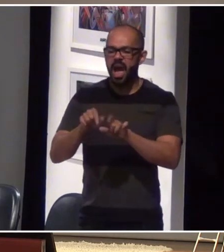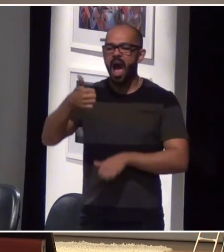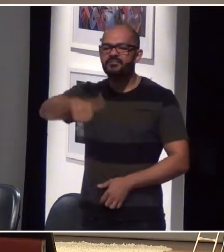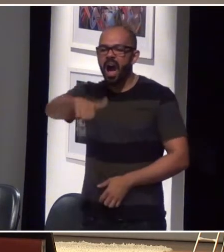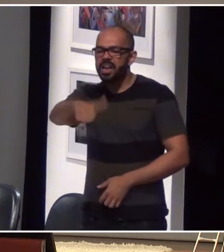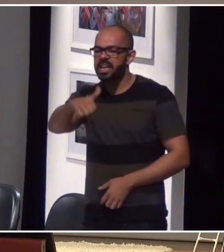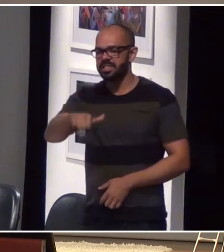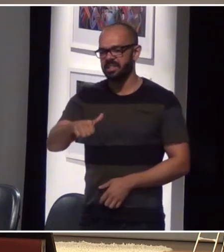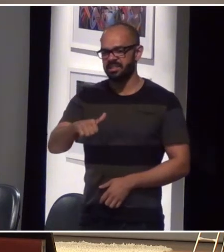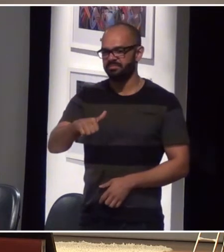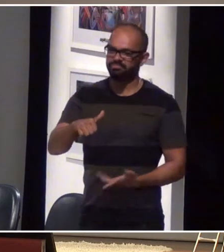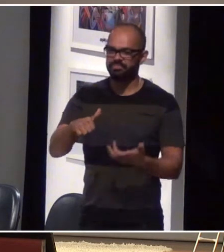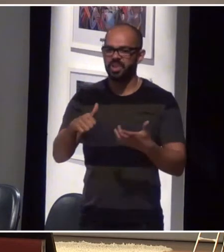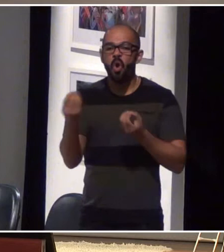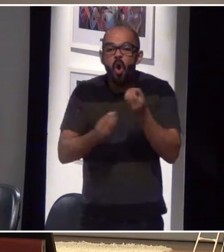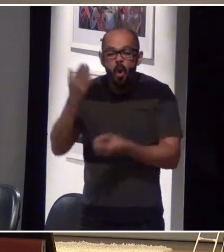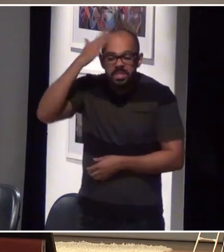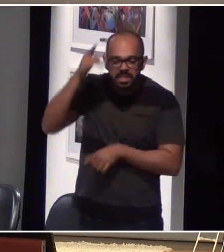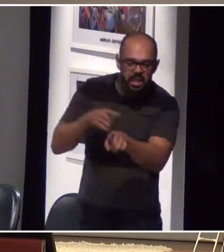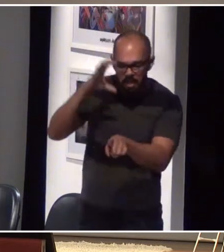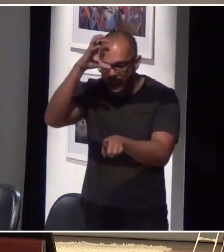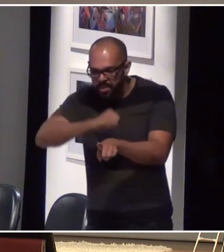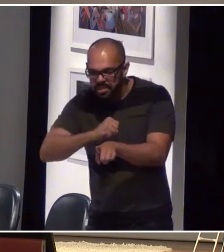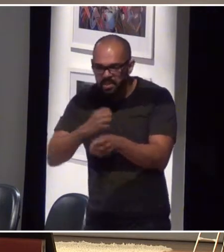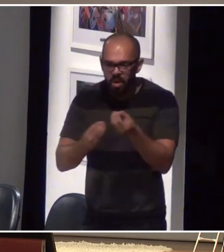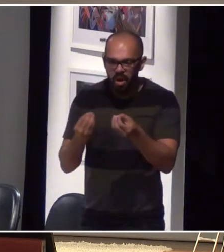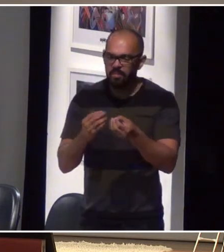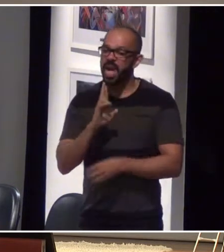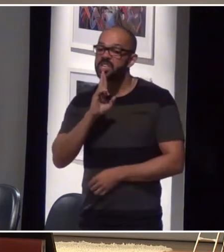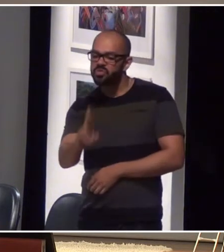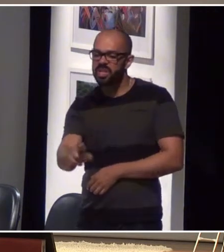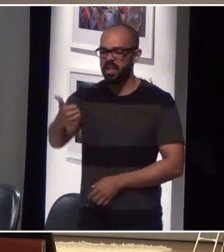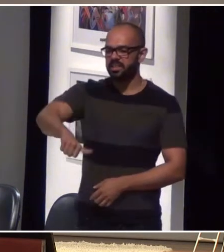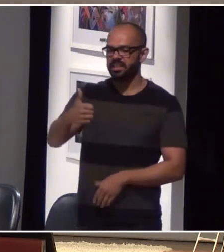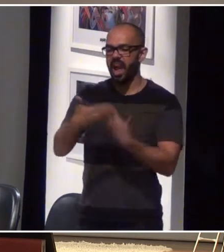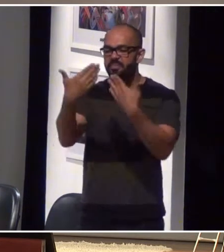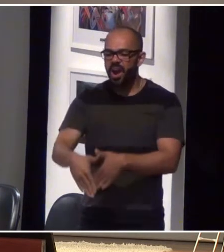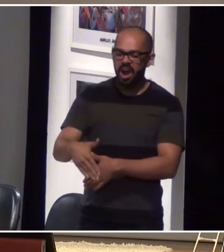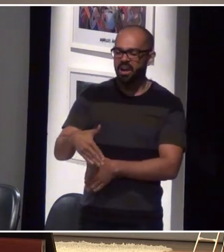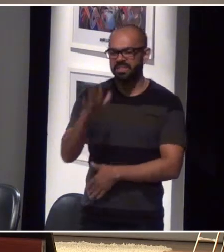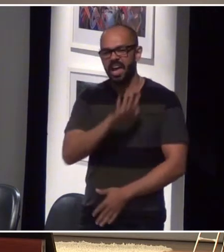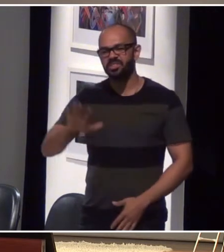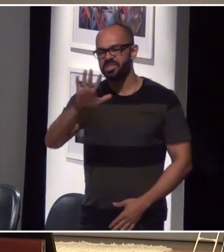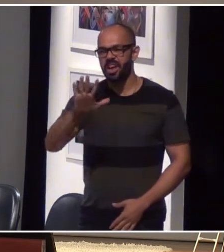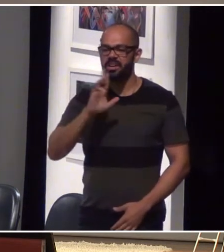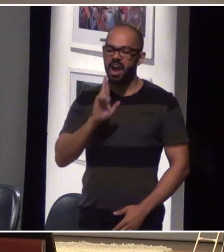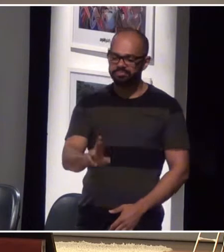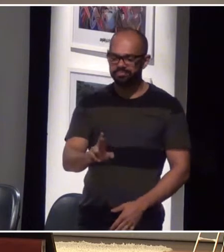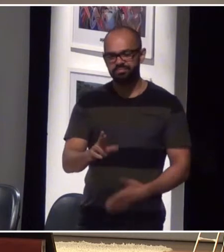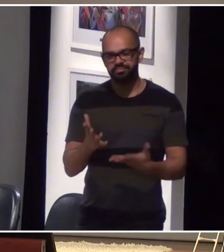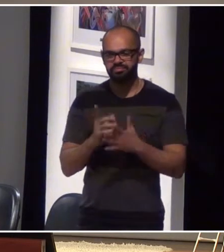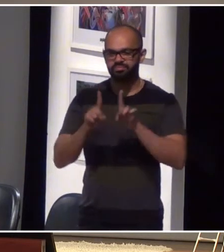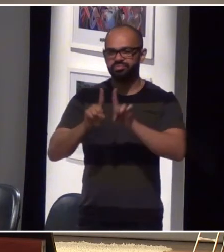via avaliações em larga escala. Como é que se sabe que os alunos estão aprendendo? Pelos resultados que esses exames nacionais apresentam.